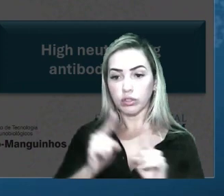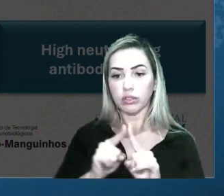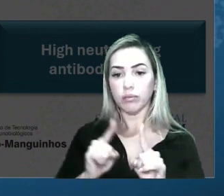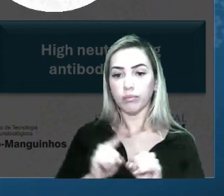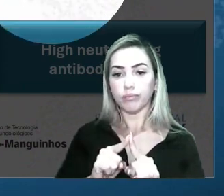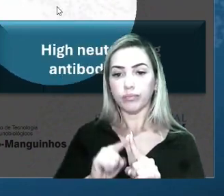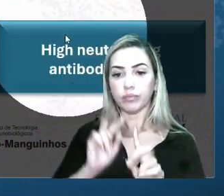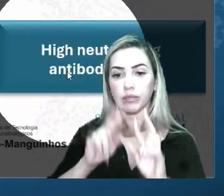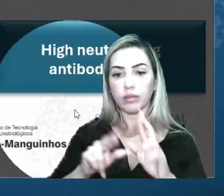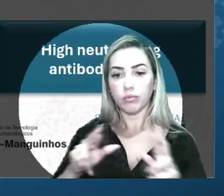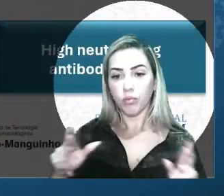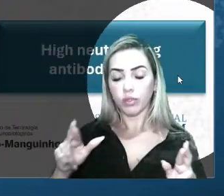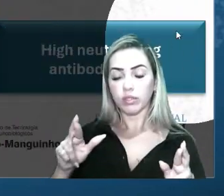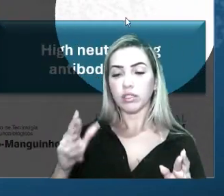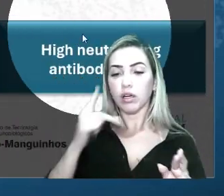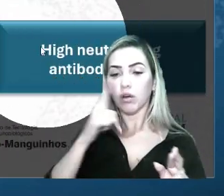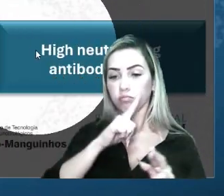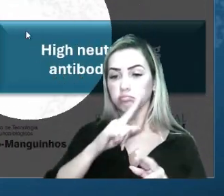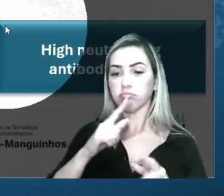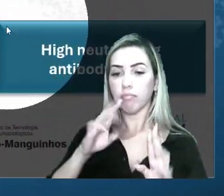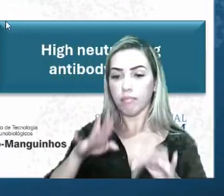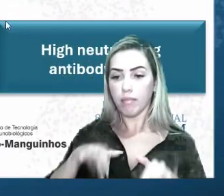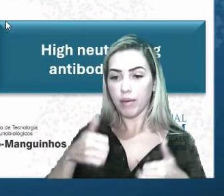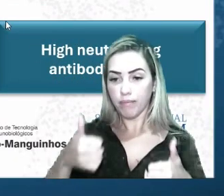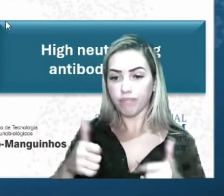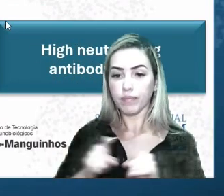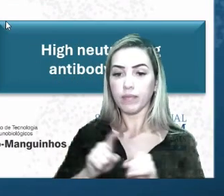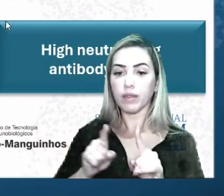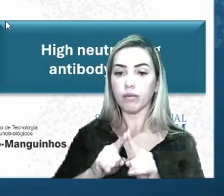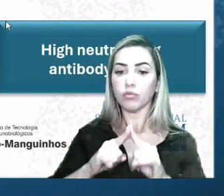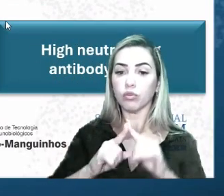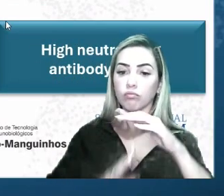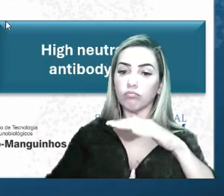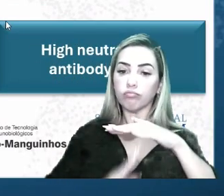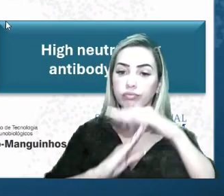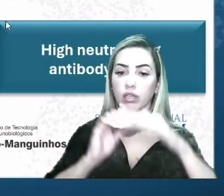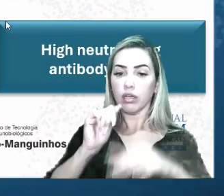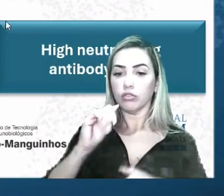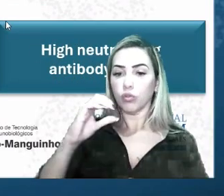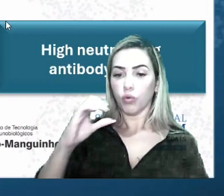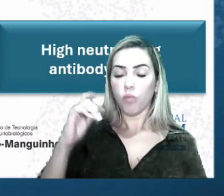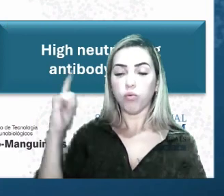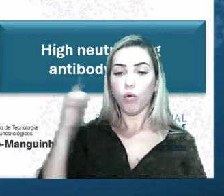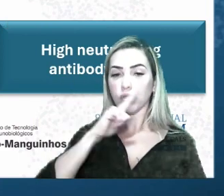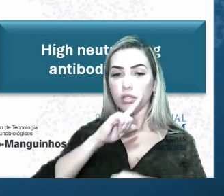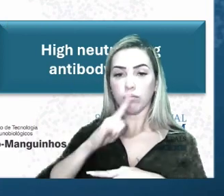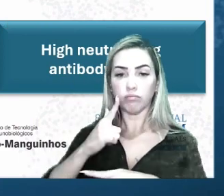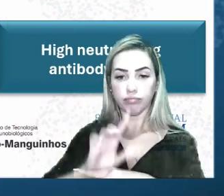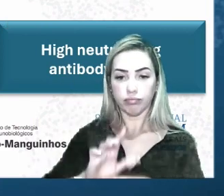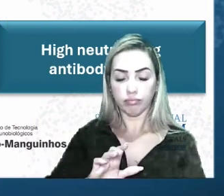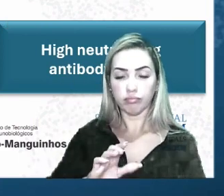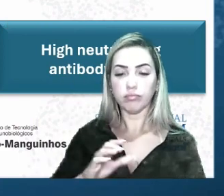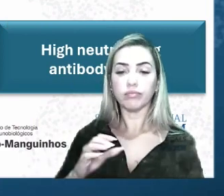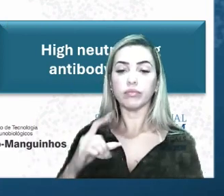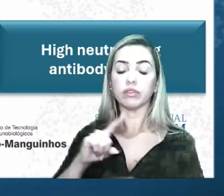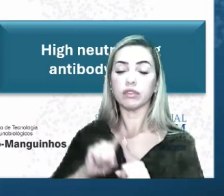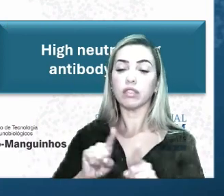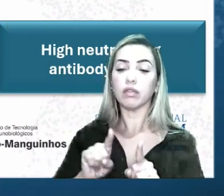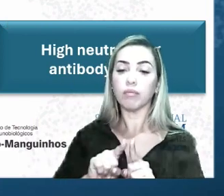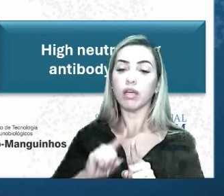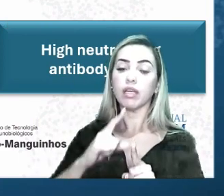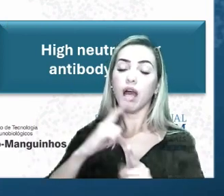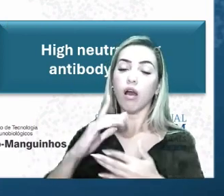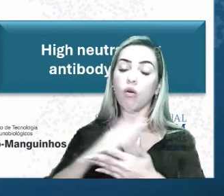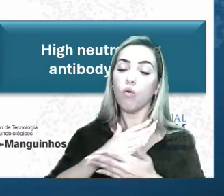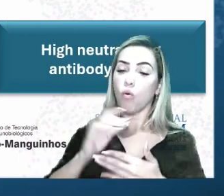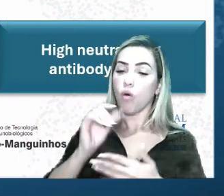respostas celulares robustas e altos títulos de anticorpos neutralizantes, inclusive títulos de anticorpos